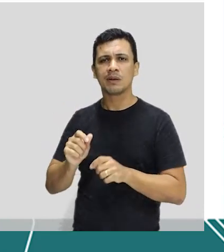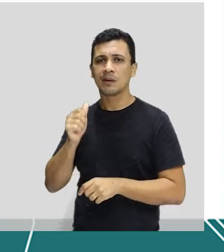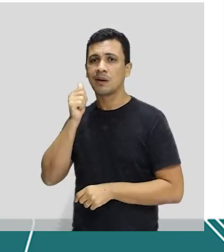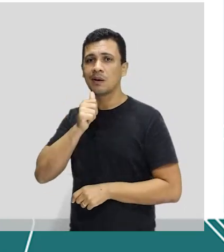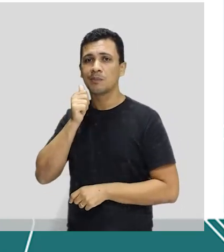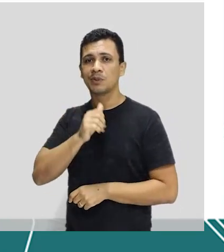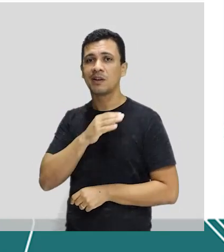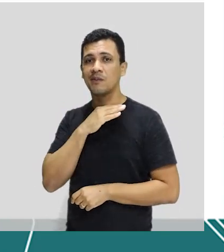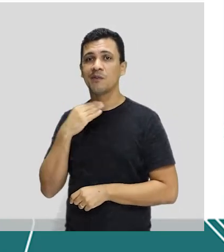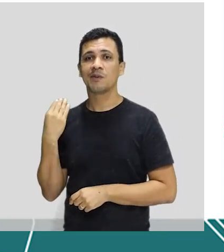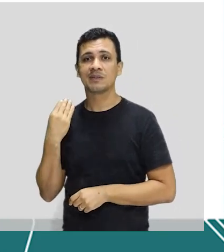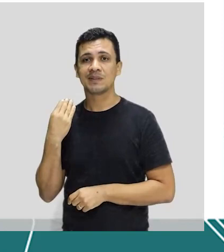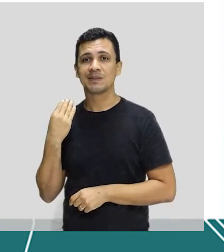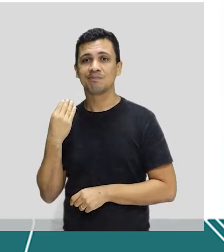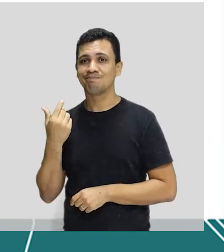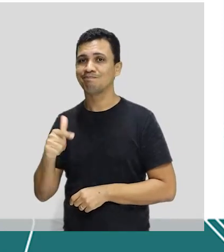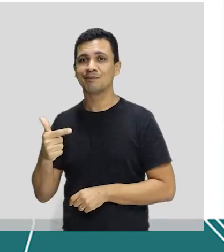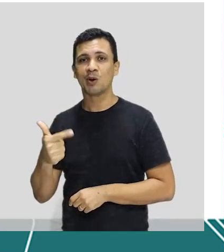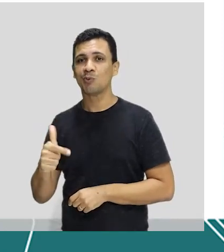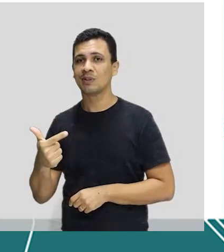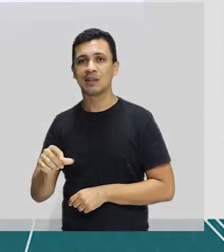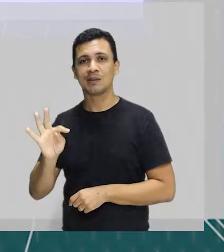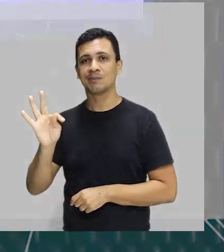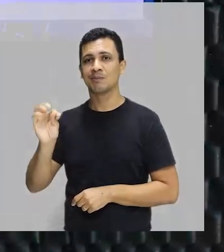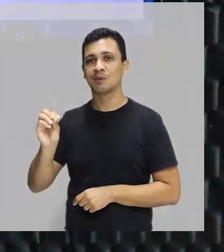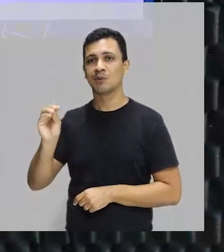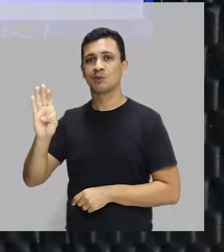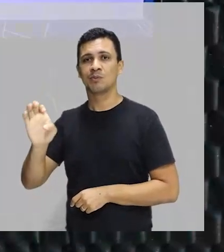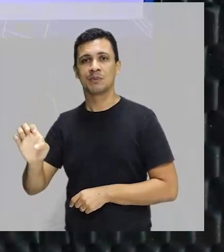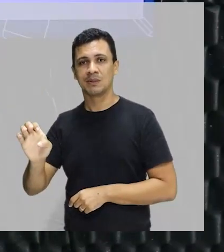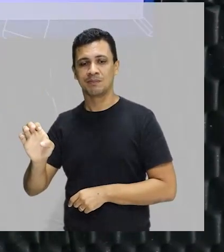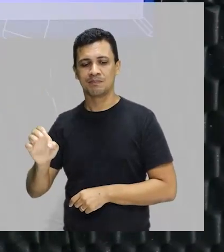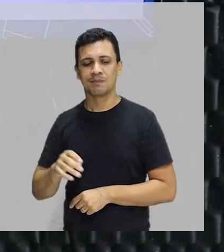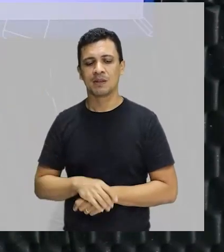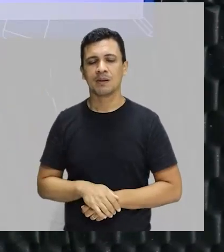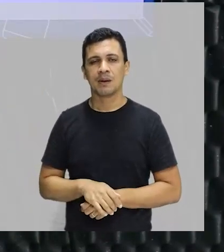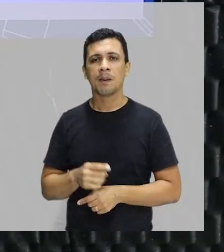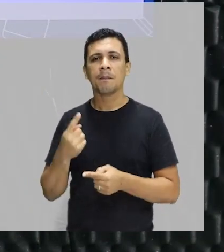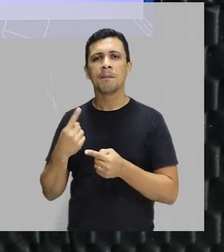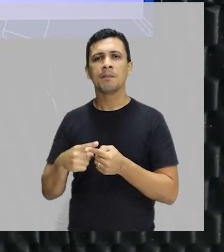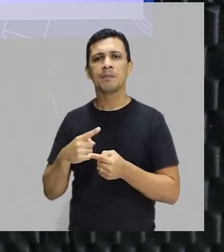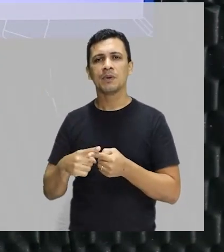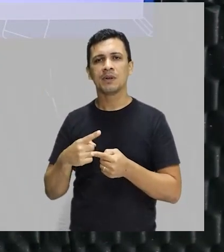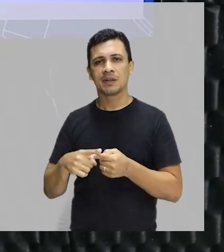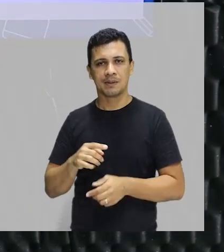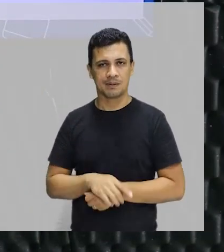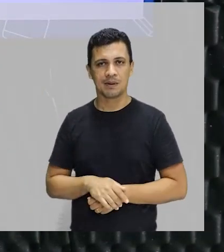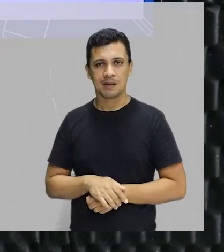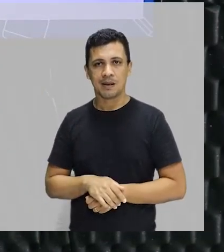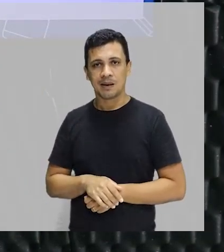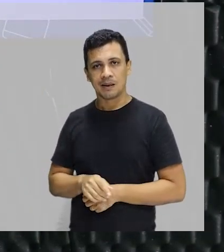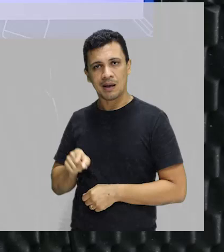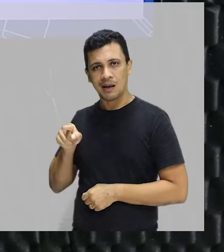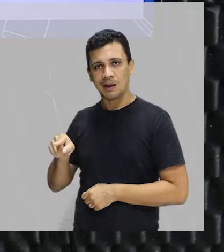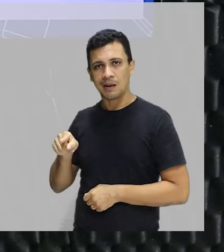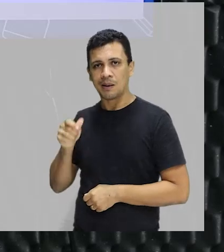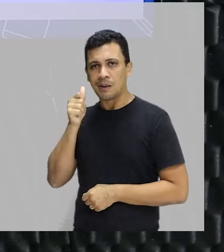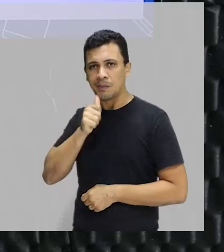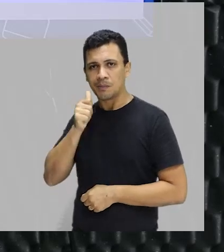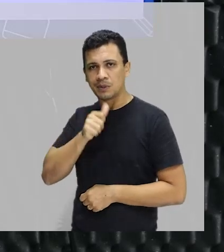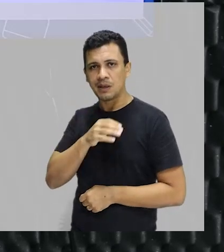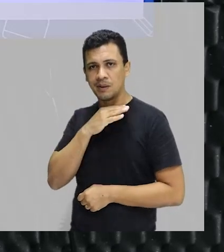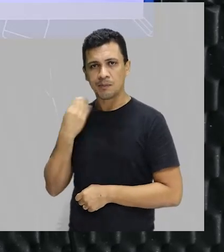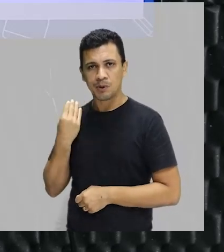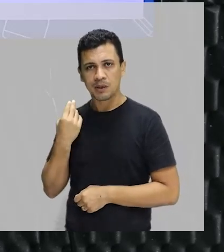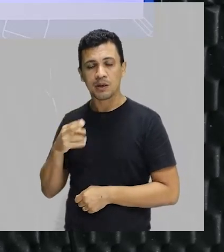to be não foi utilizado ou por que essa é a indicação de resposta? Porque para falar do falecimento dela, o verbo